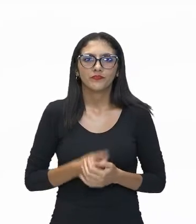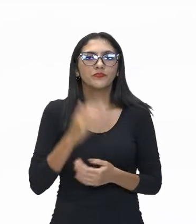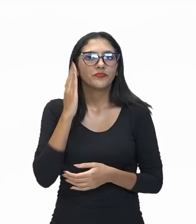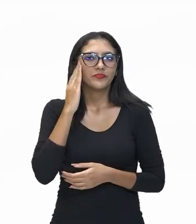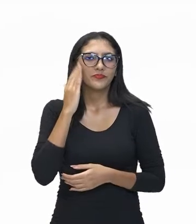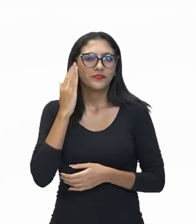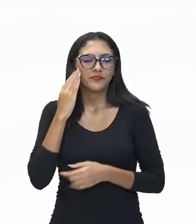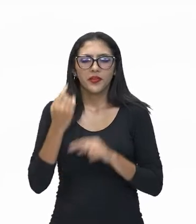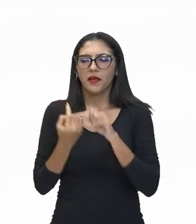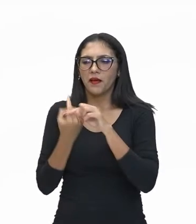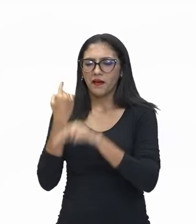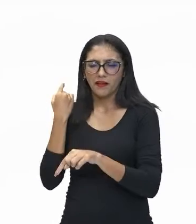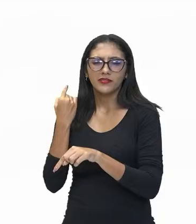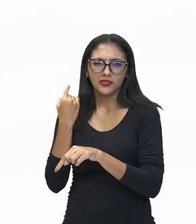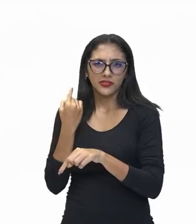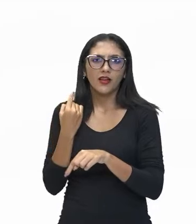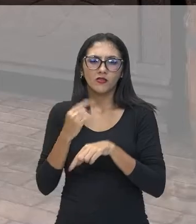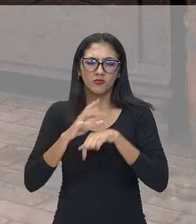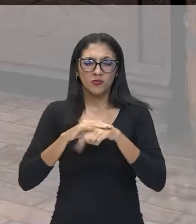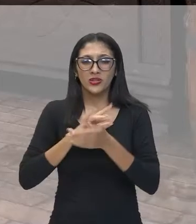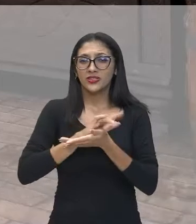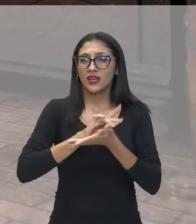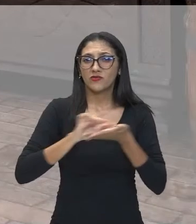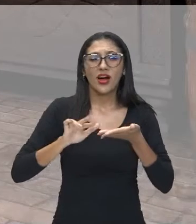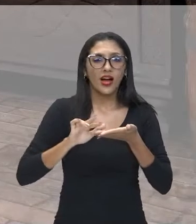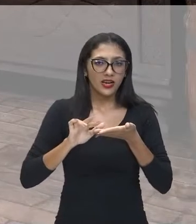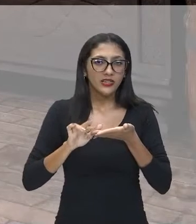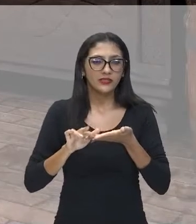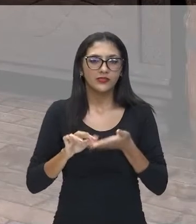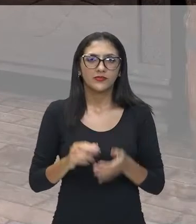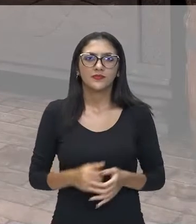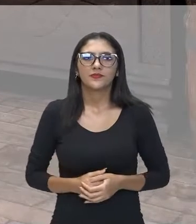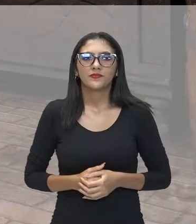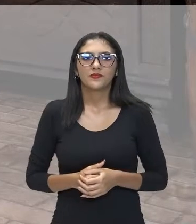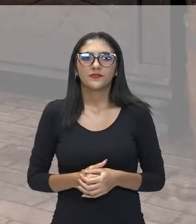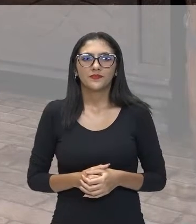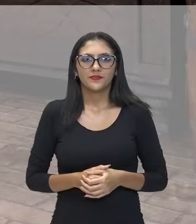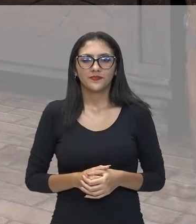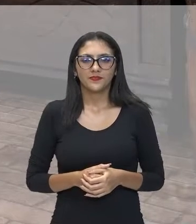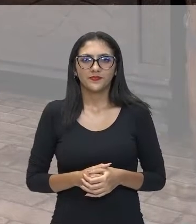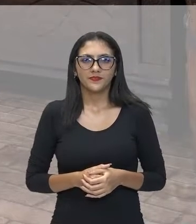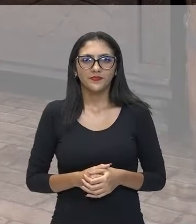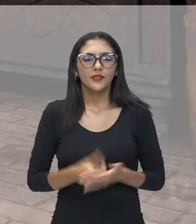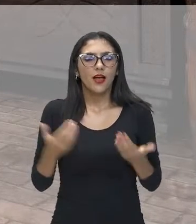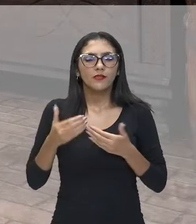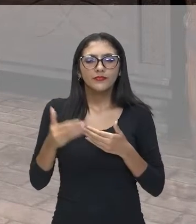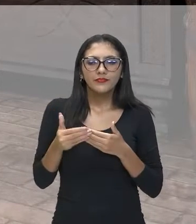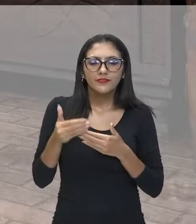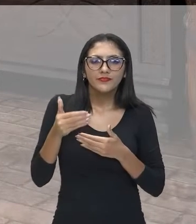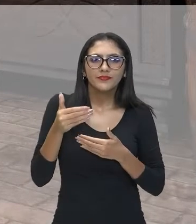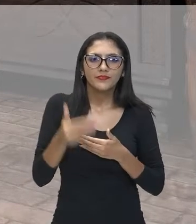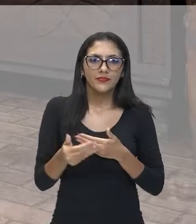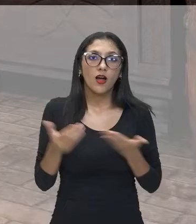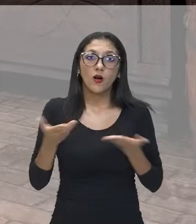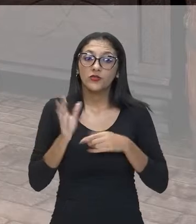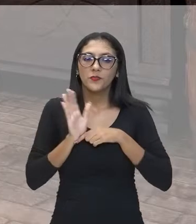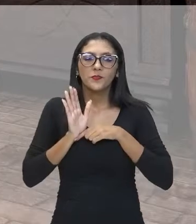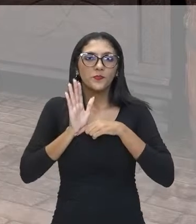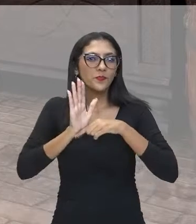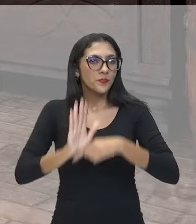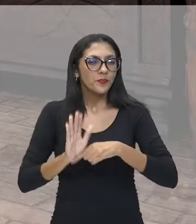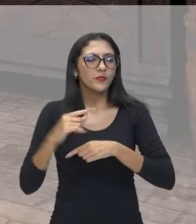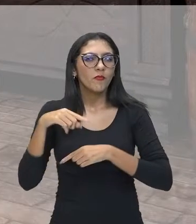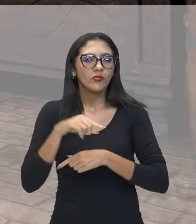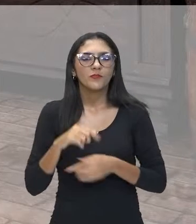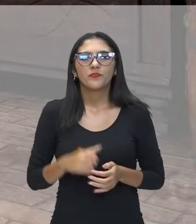todas dizimadas, por exemplo, tá bom? Agora eu quero avançar um pouquinho e a gente vai apresentar para vocês, né, qual